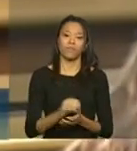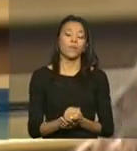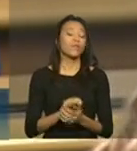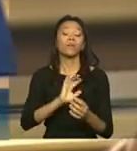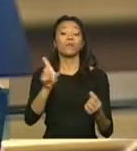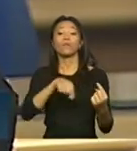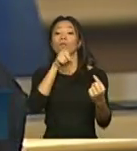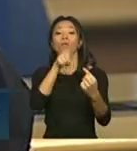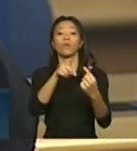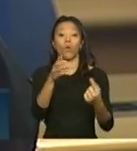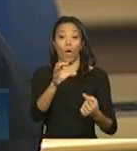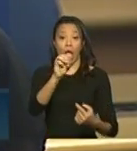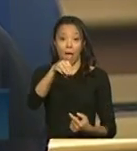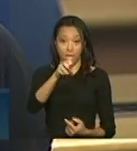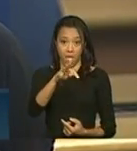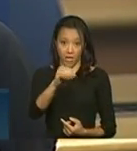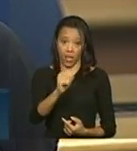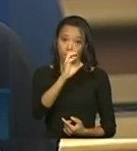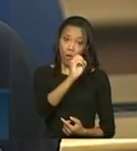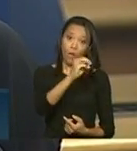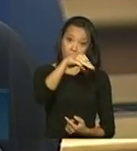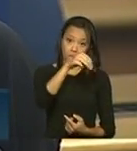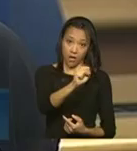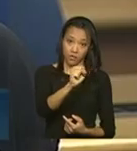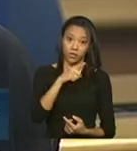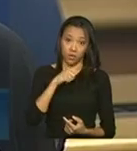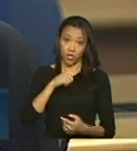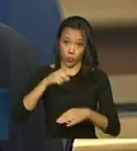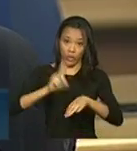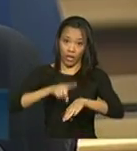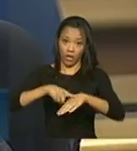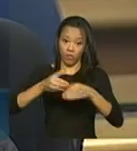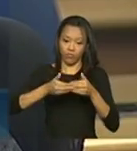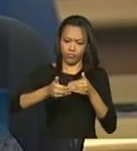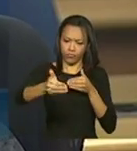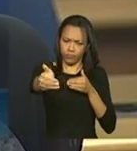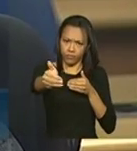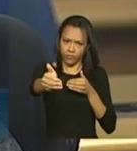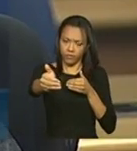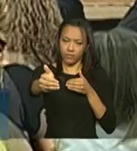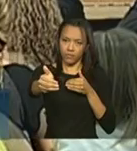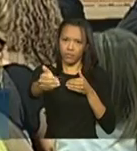con OMS, entonces? ¿Y tiene un plazo para se atingir?